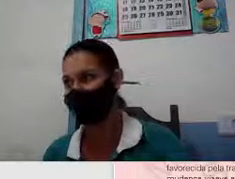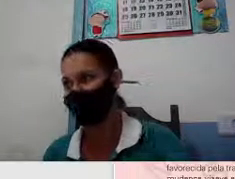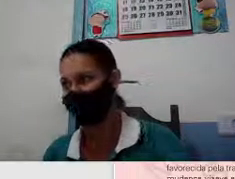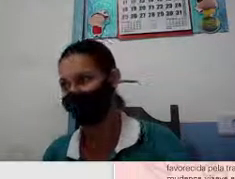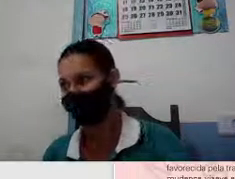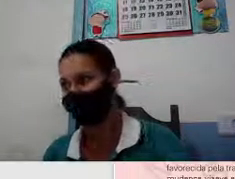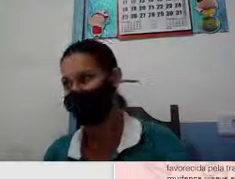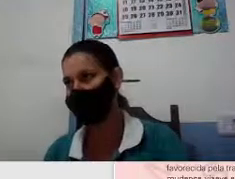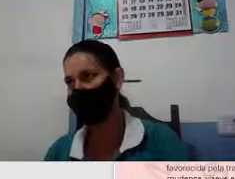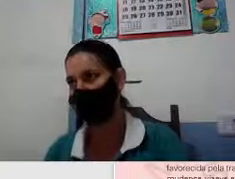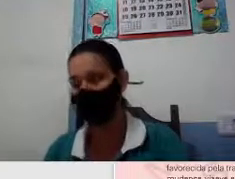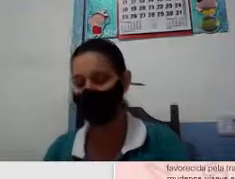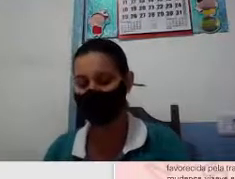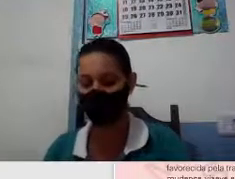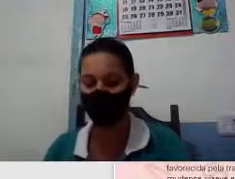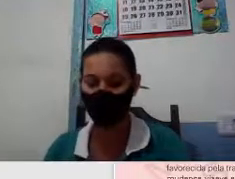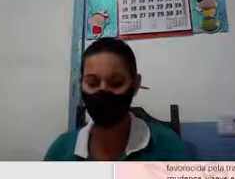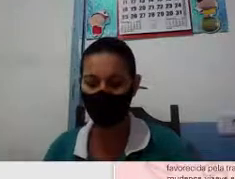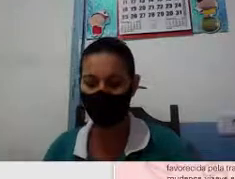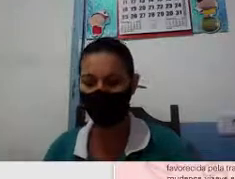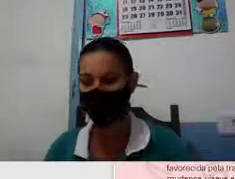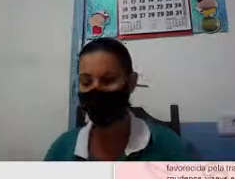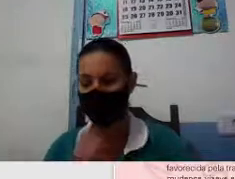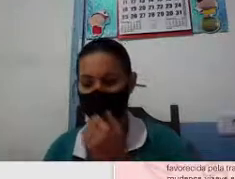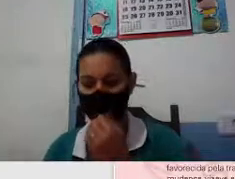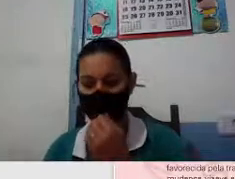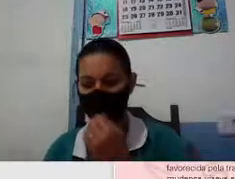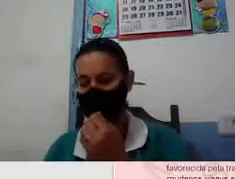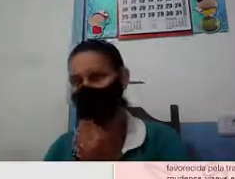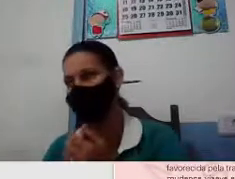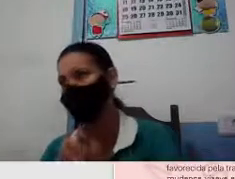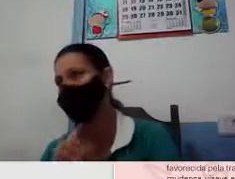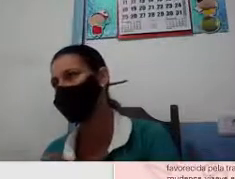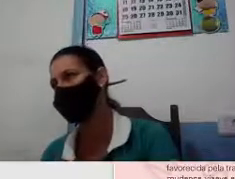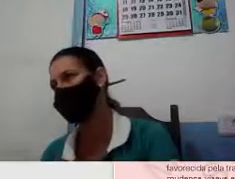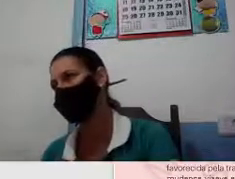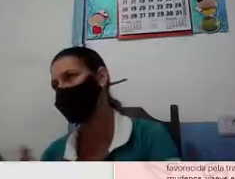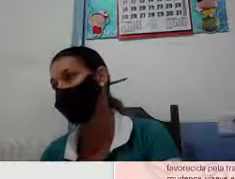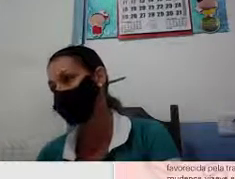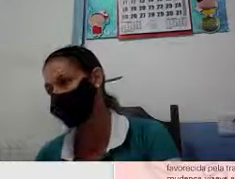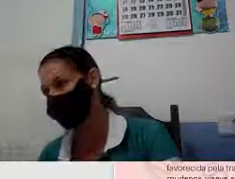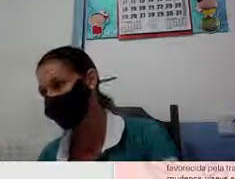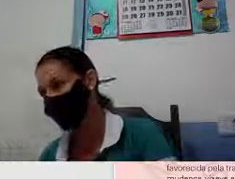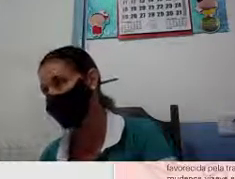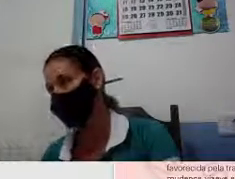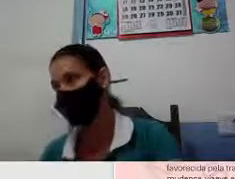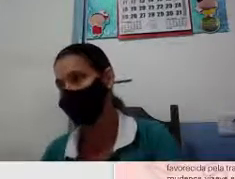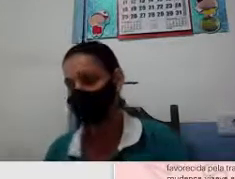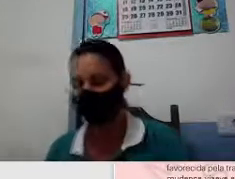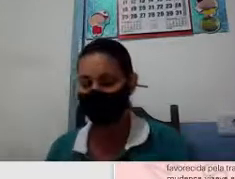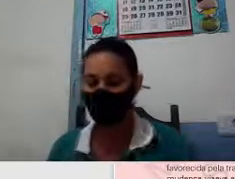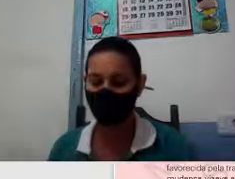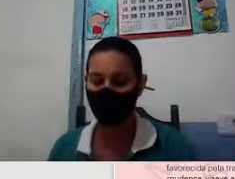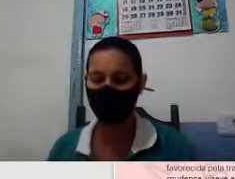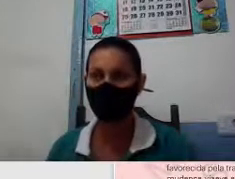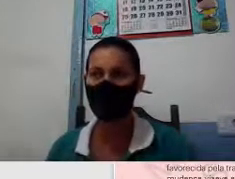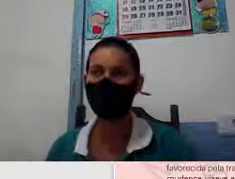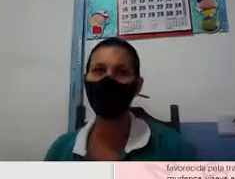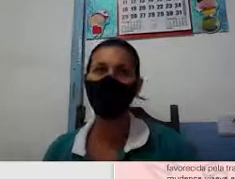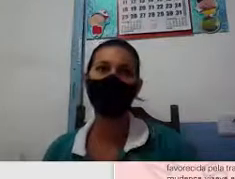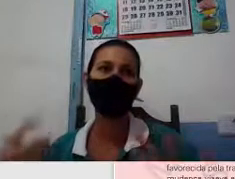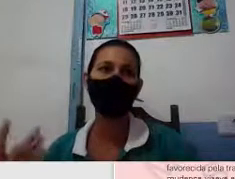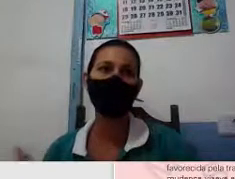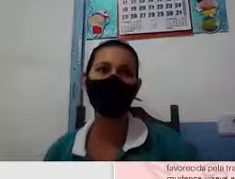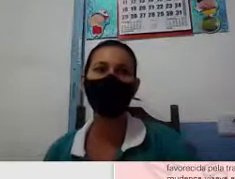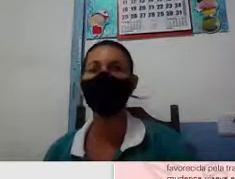seu tempo, tá? Quando a gente fala dessa questão sexual, é uma exposição muito grande em relação à igreja, né? Tá? Então, falava